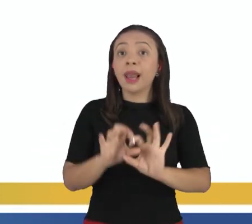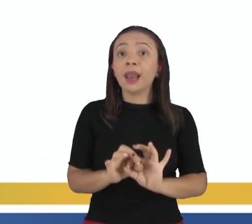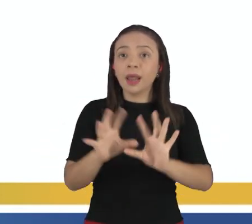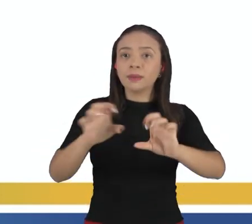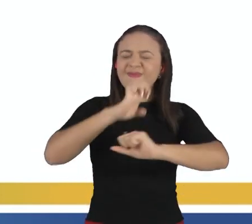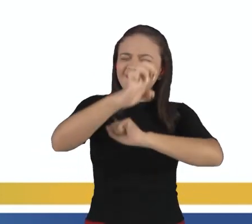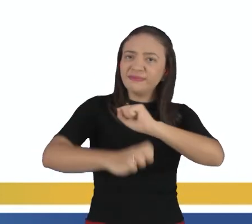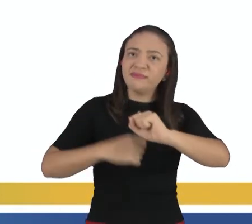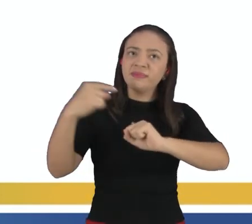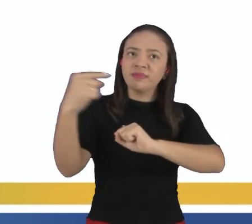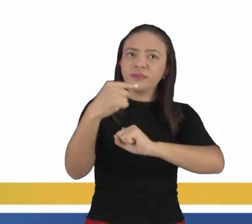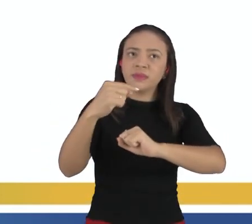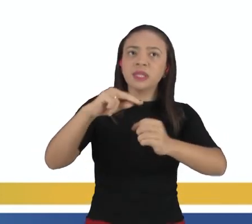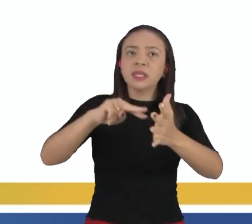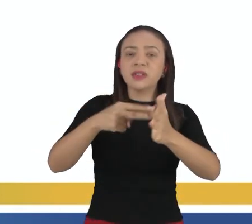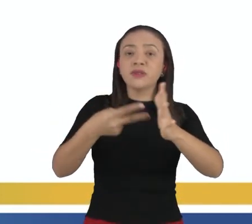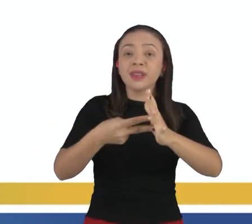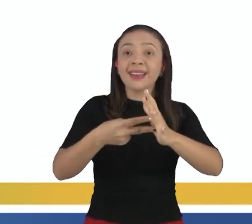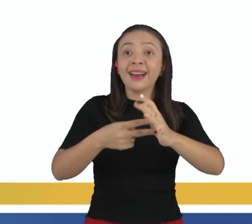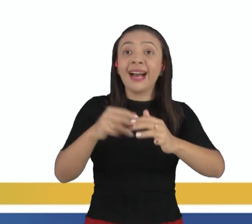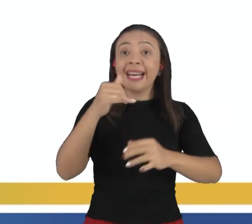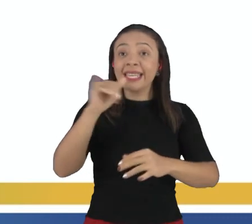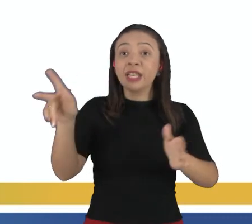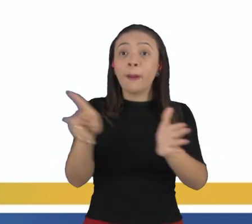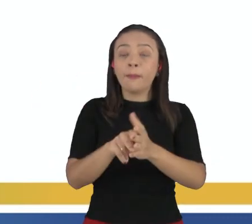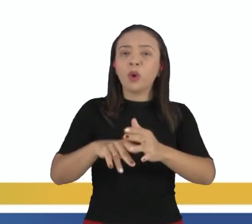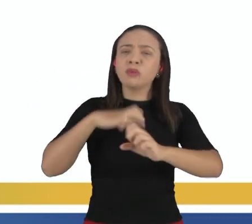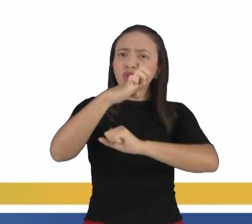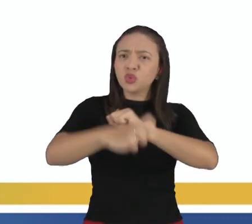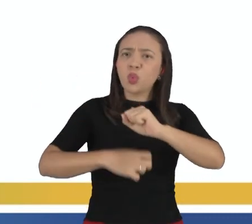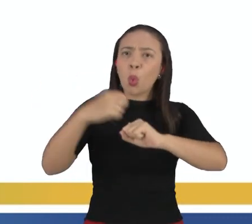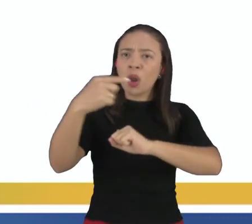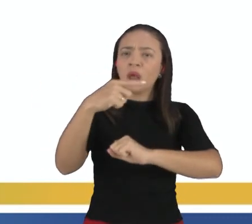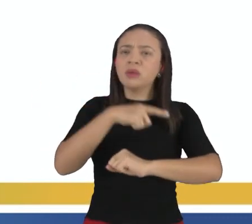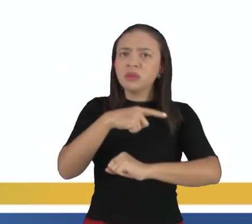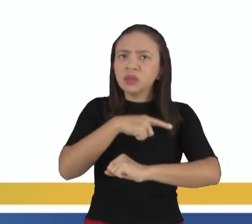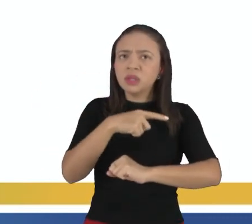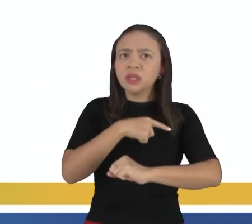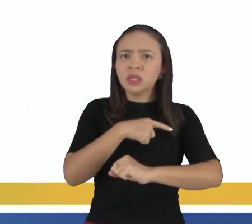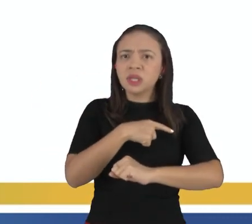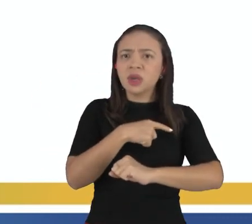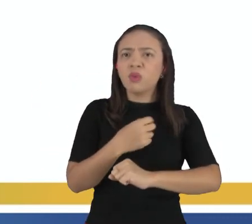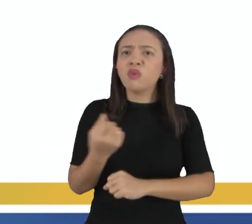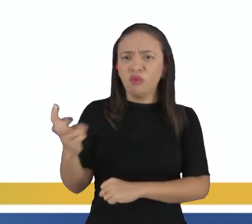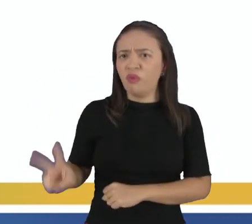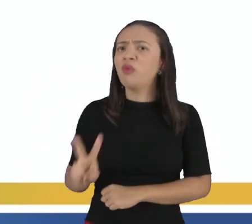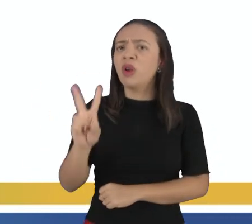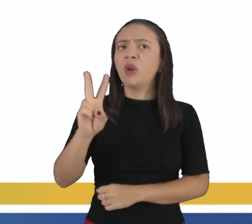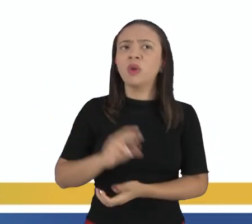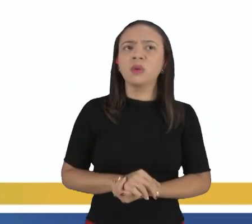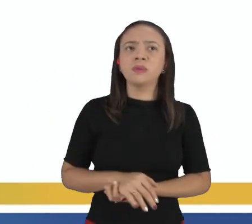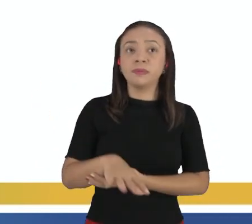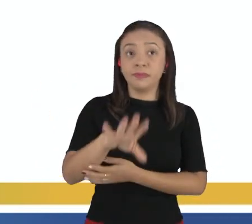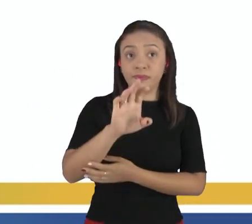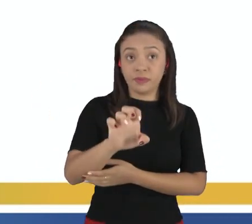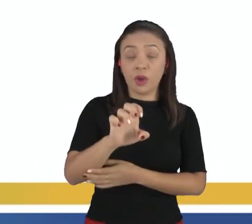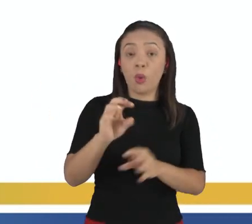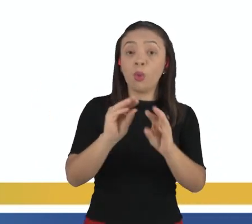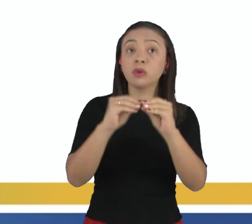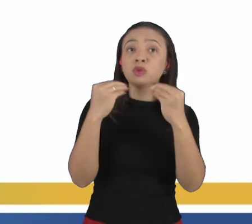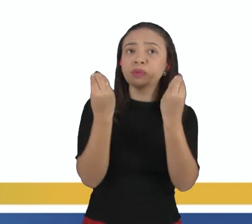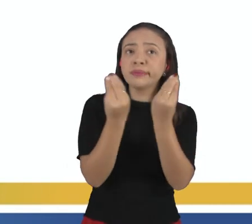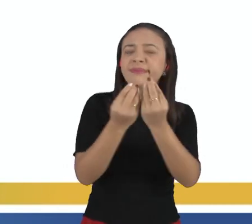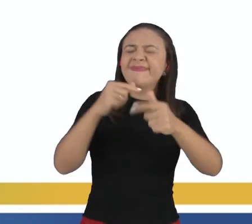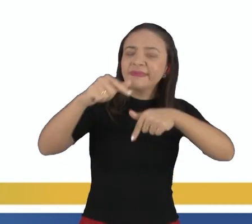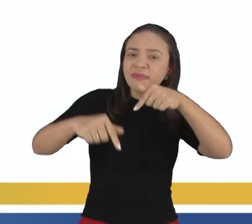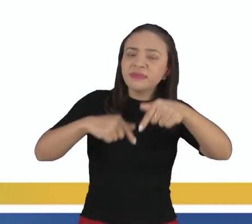a energia de um elétron em um átomo é quantizada? Letra E. Uma substância química composta é